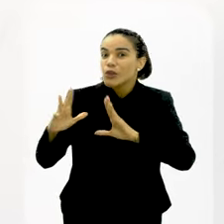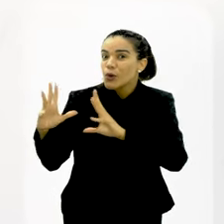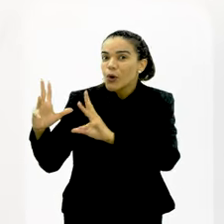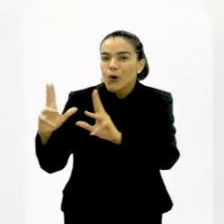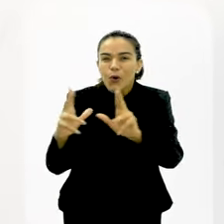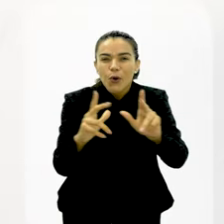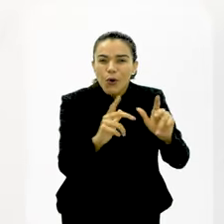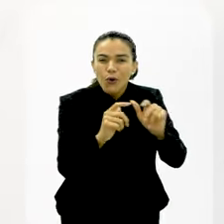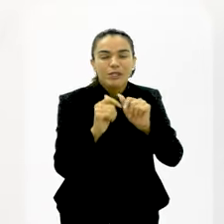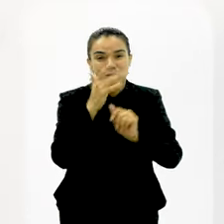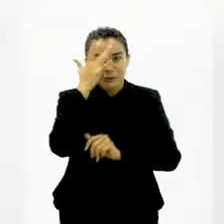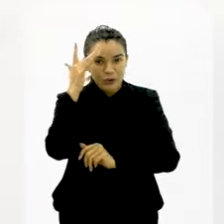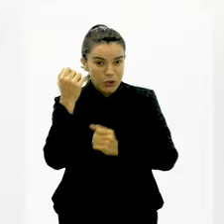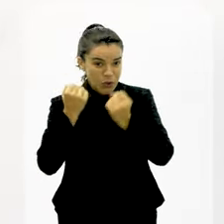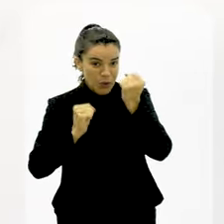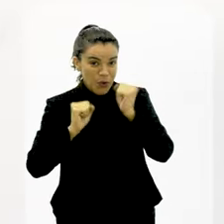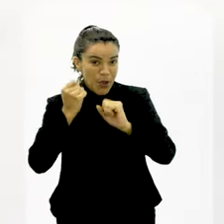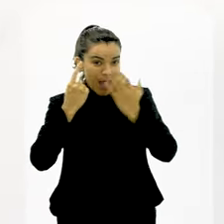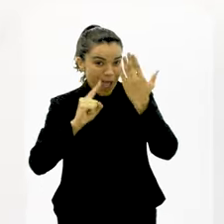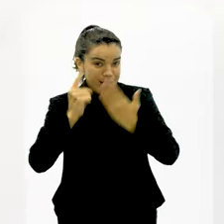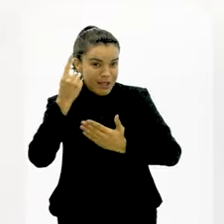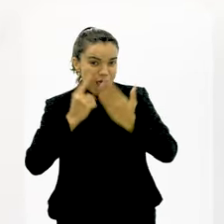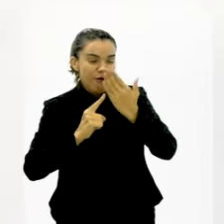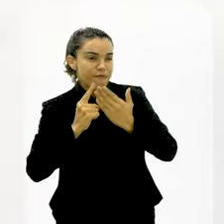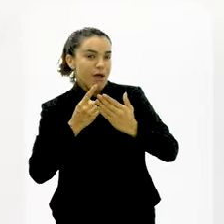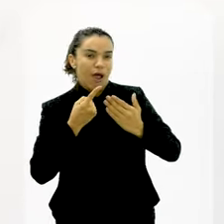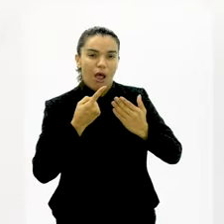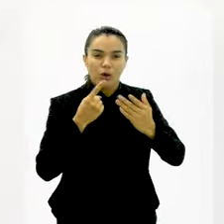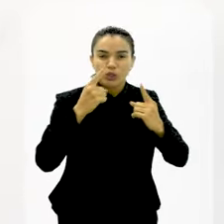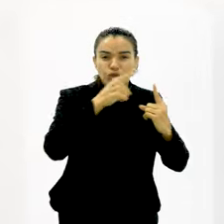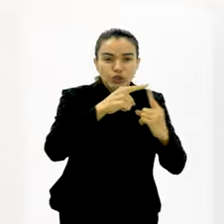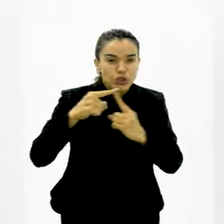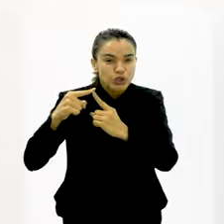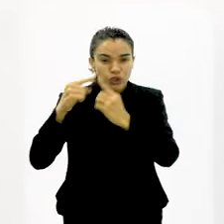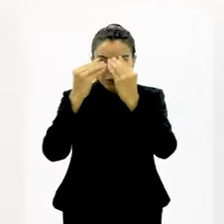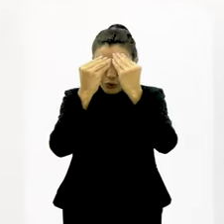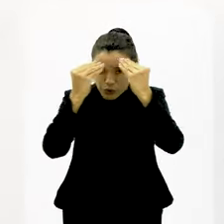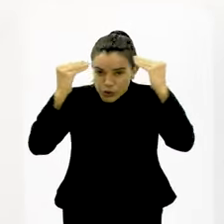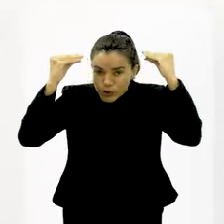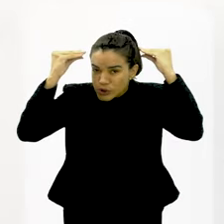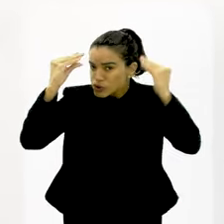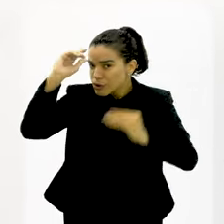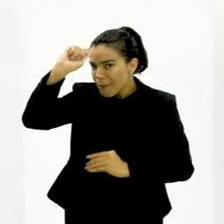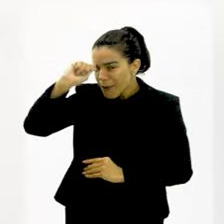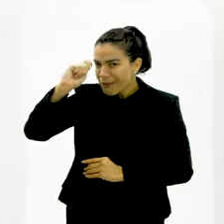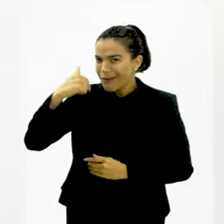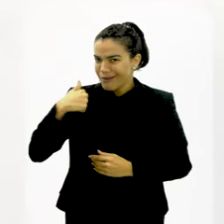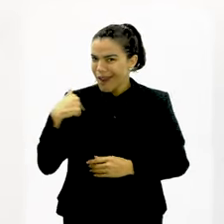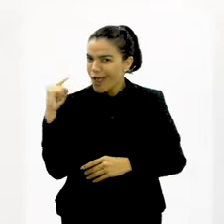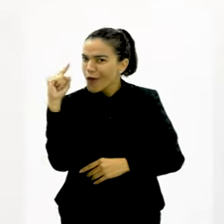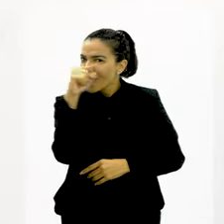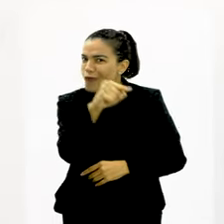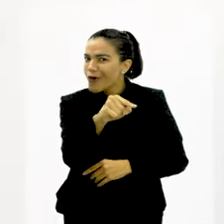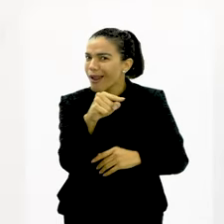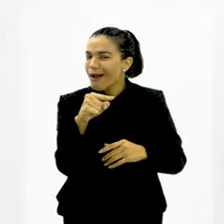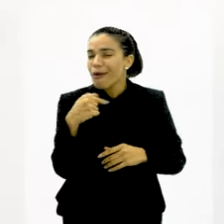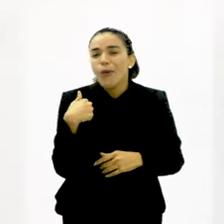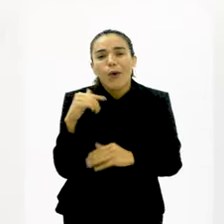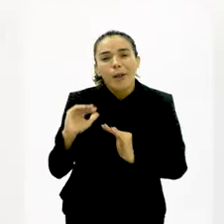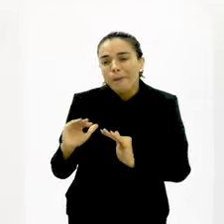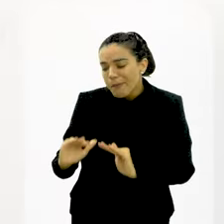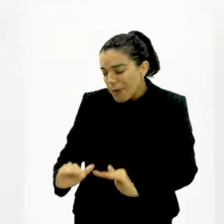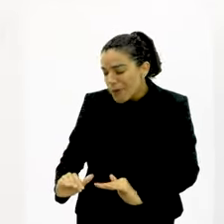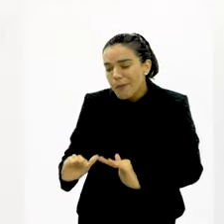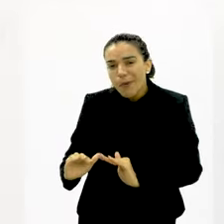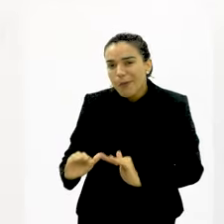os carnavalescos iam na cidade para comprar chapéu Debré, chapéu Carmen Será que eu fui Miranda. lá alguma vez? Nem sei. Provavelmente. Eu